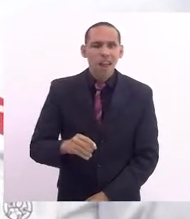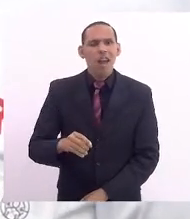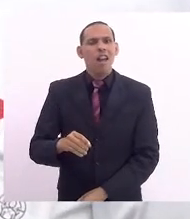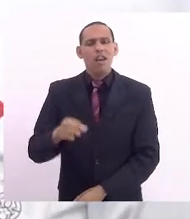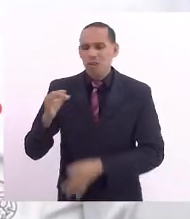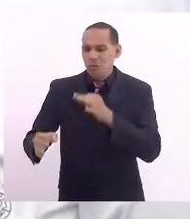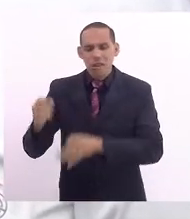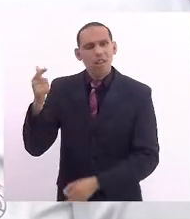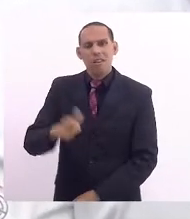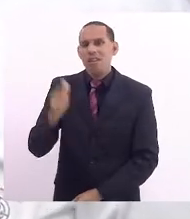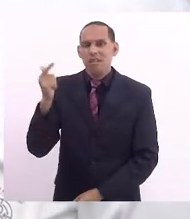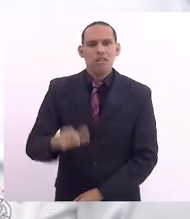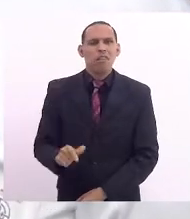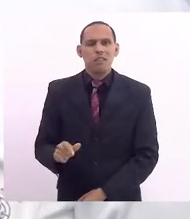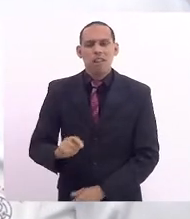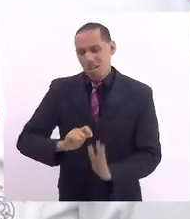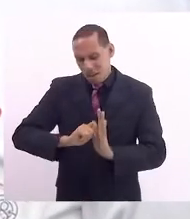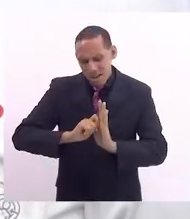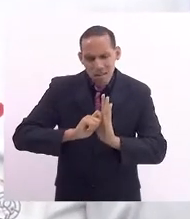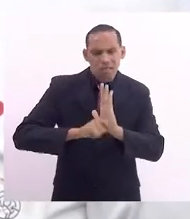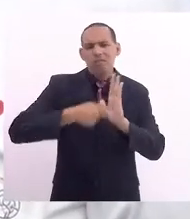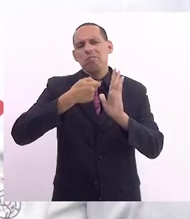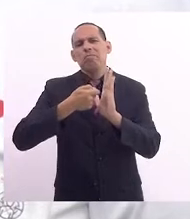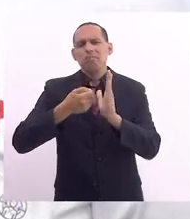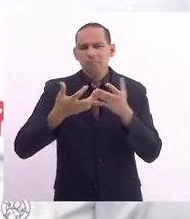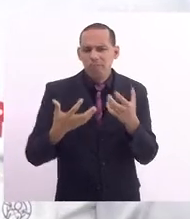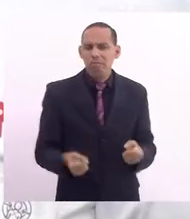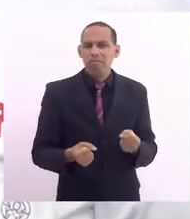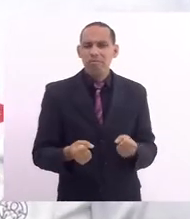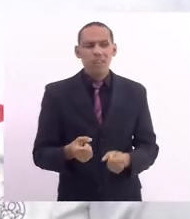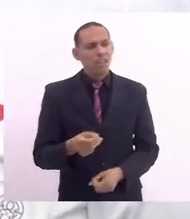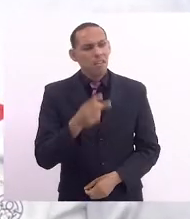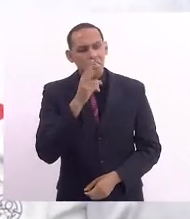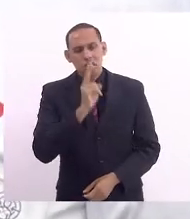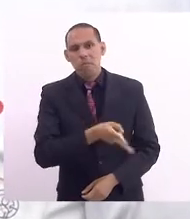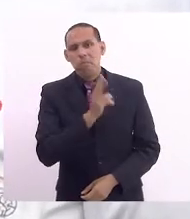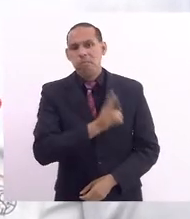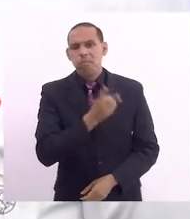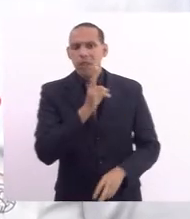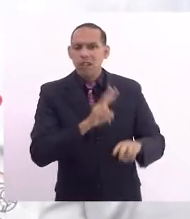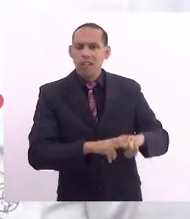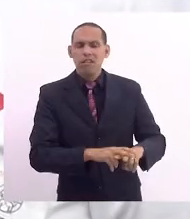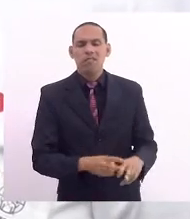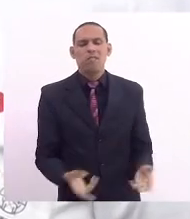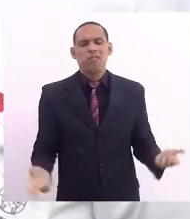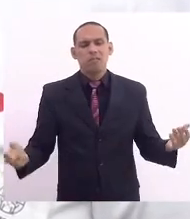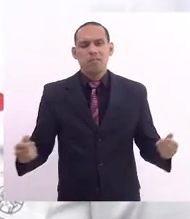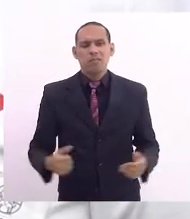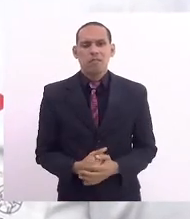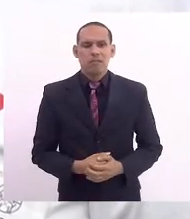injustiça. Eles assinam embaixo e é isso. Enquanto isso, ele continua preso e